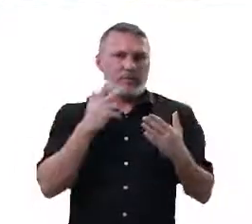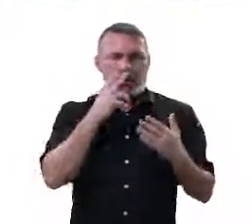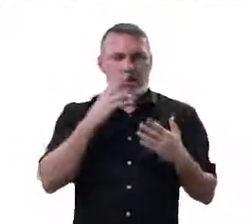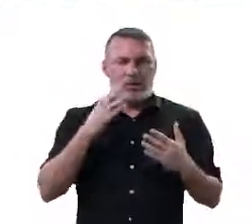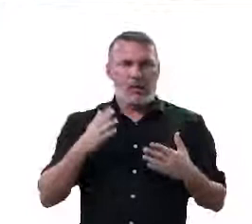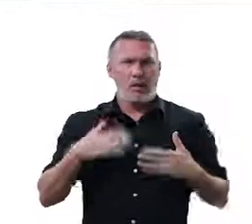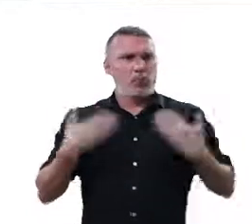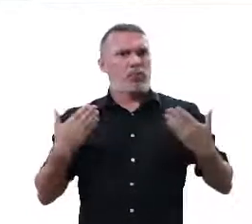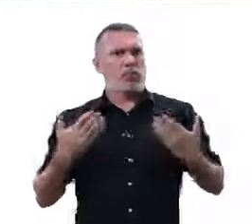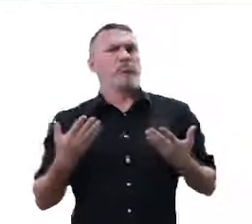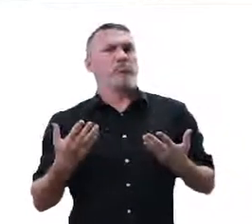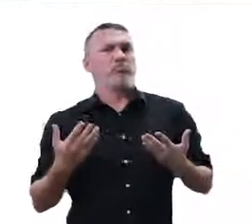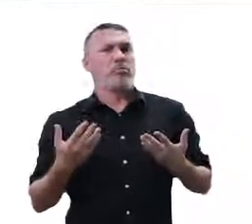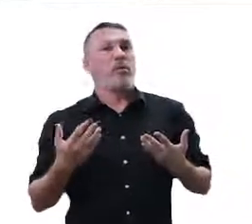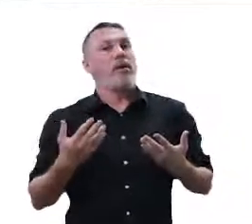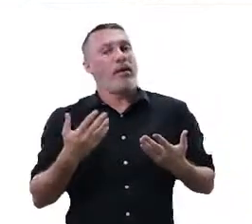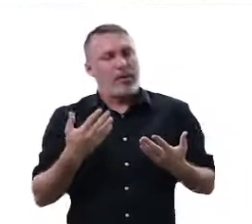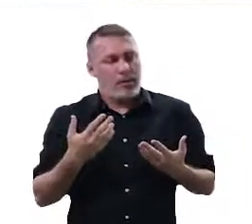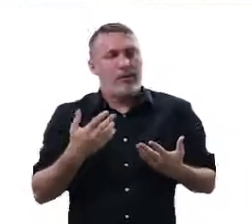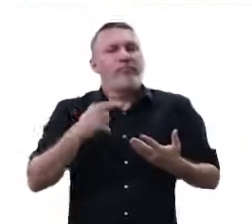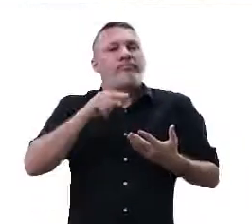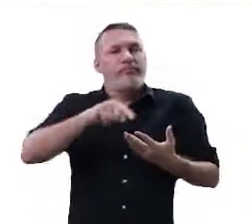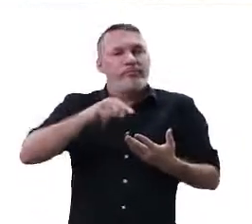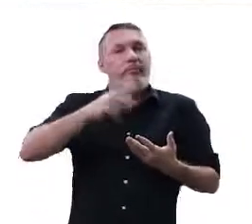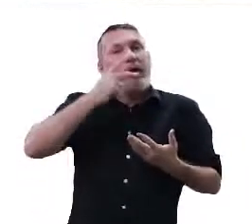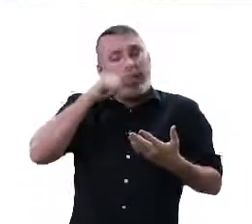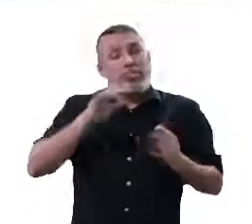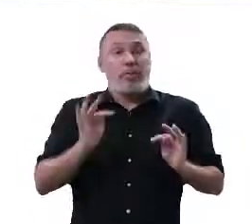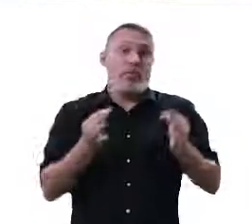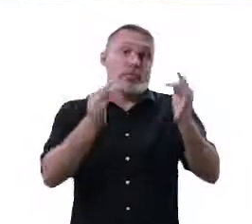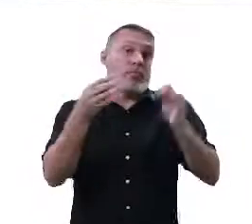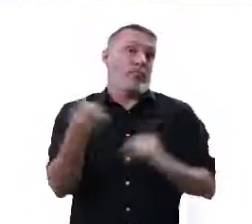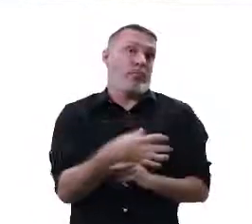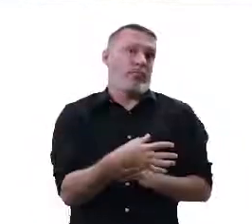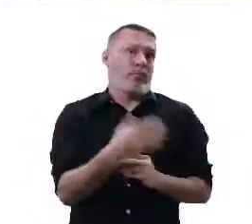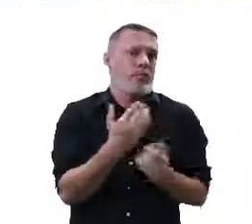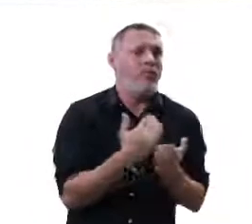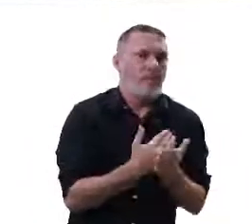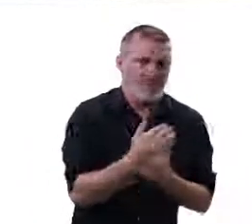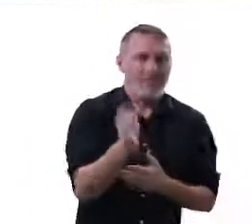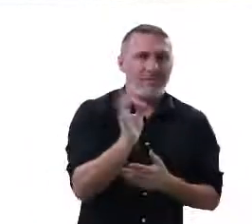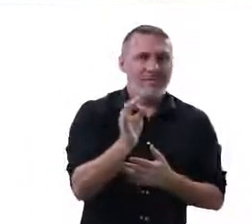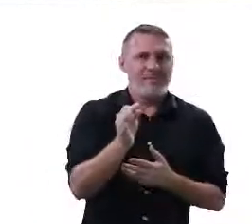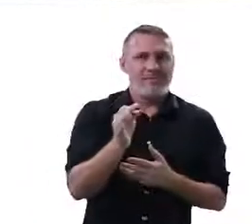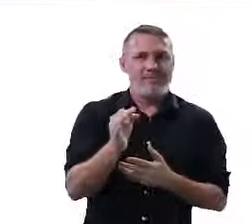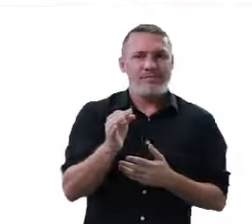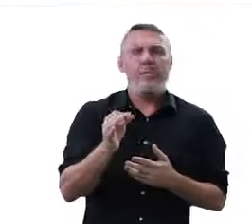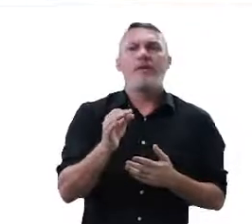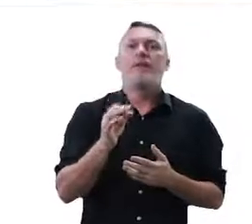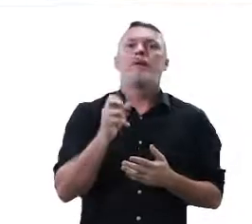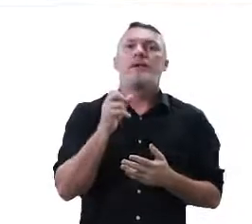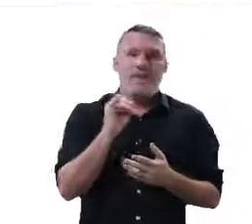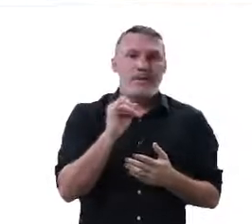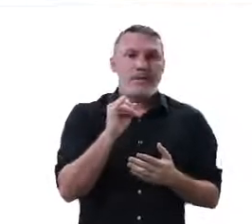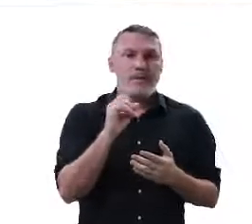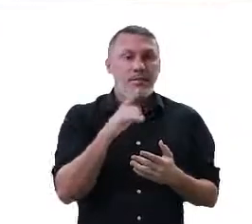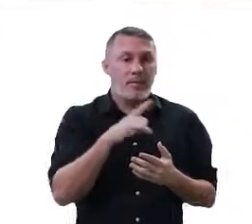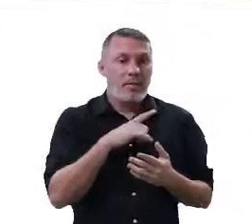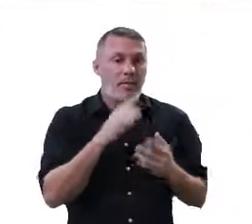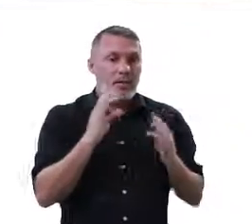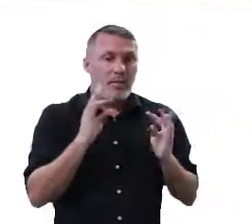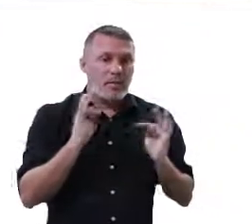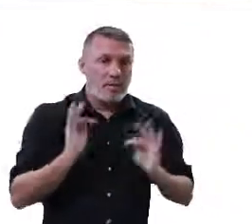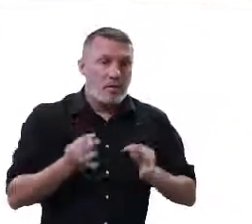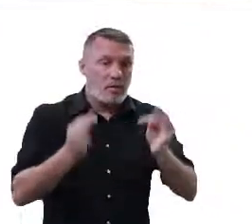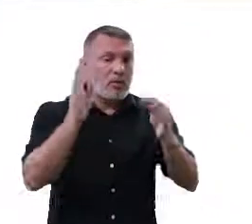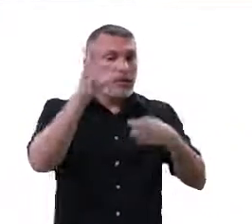Então assusta, né? Então isso é a tecnologia agindo, né? Então isso vai levar